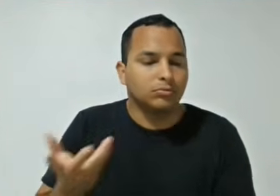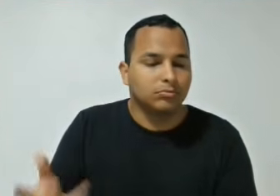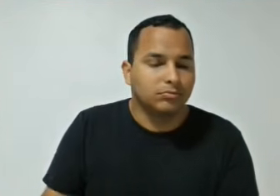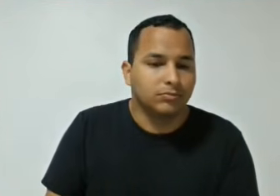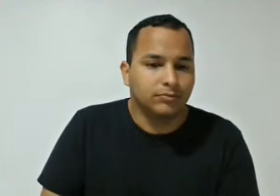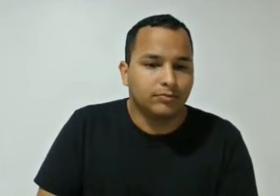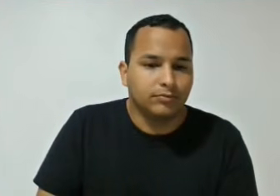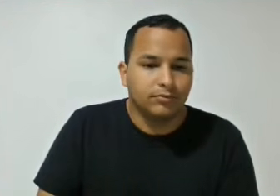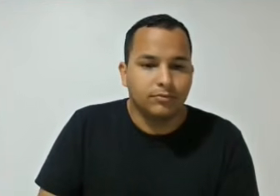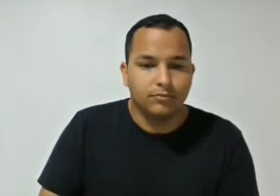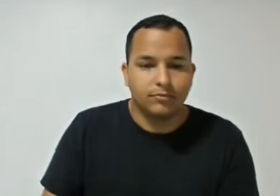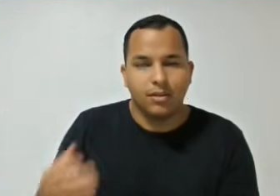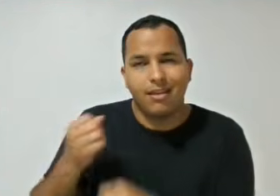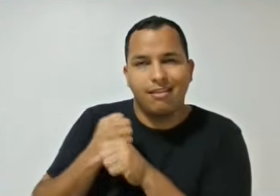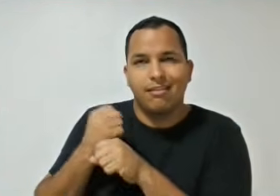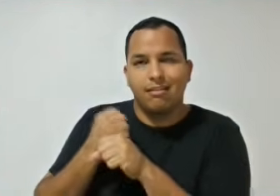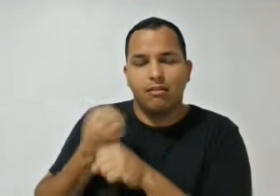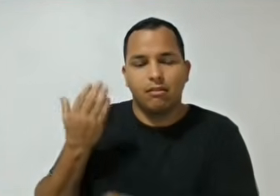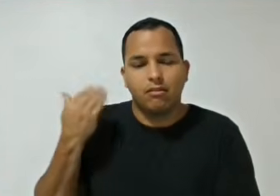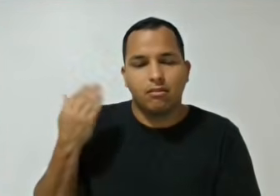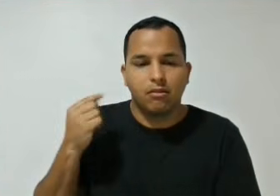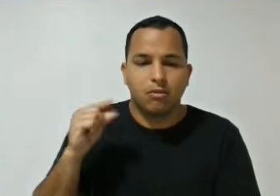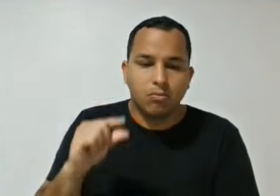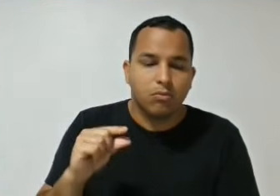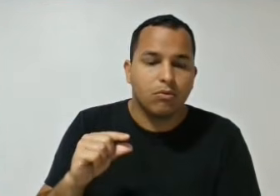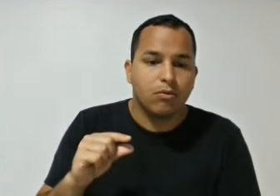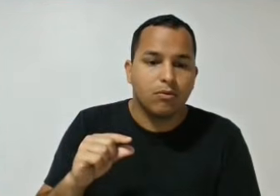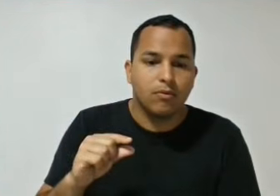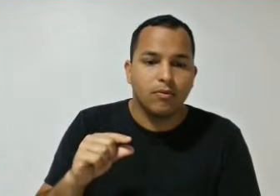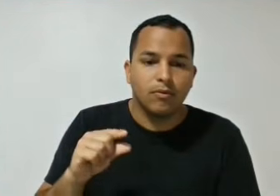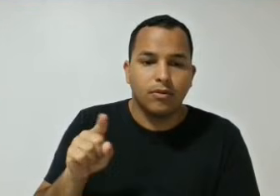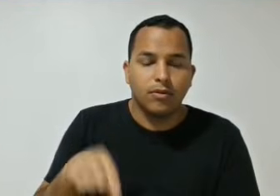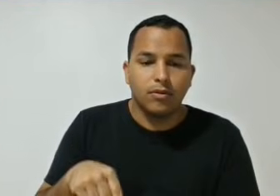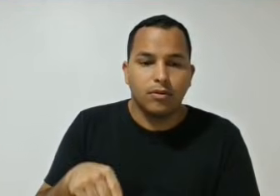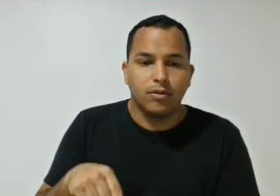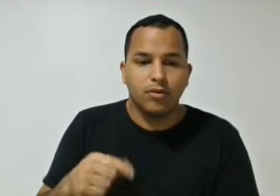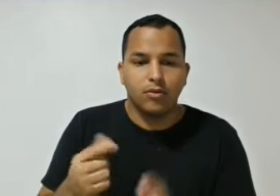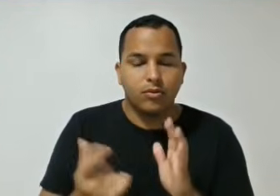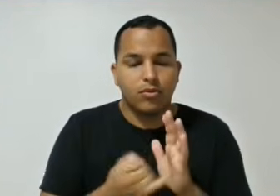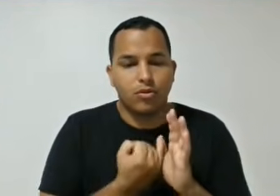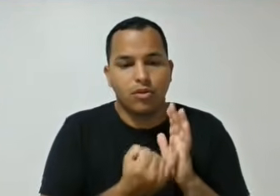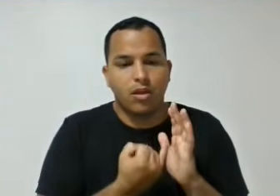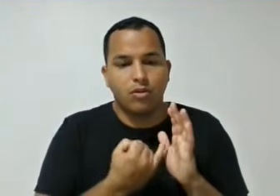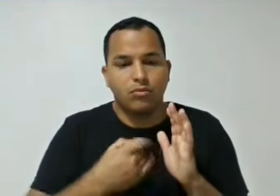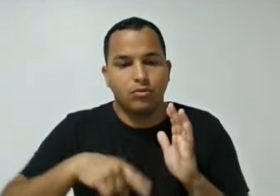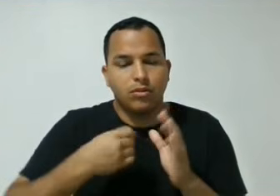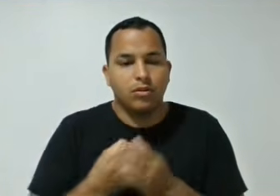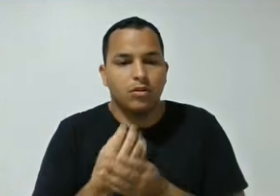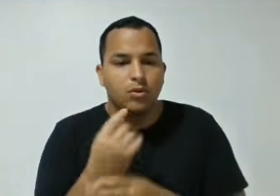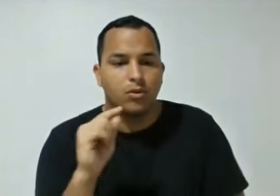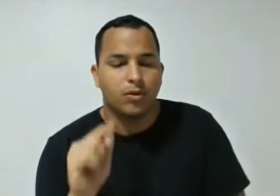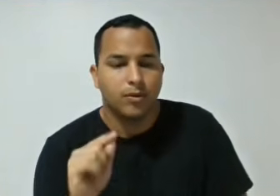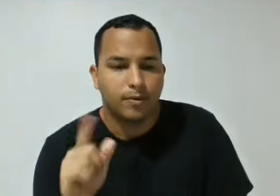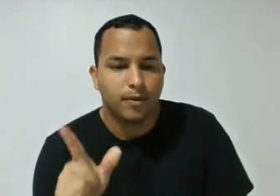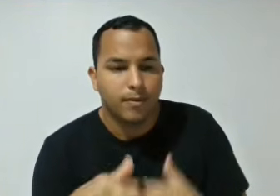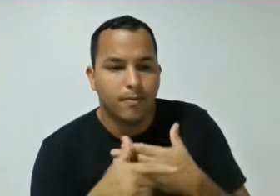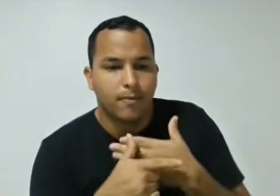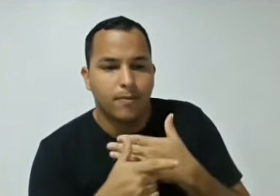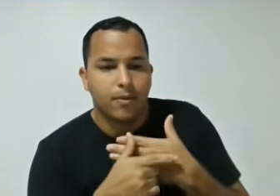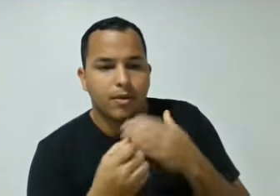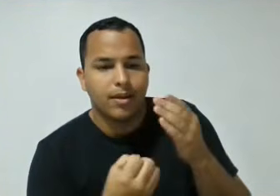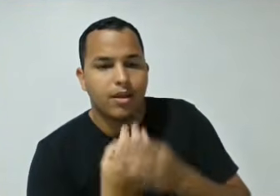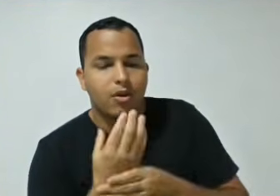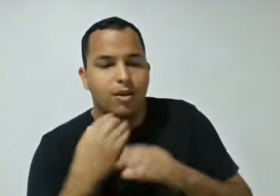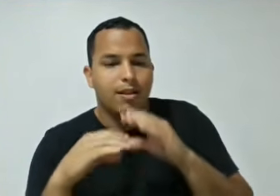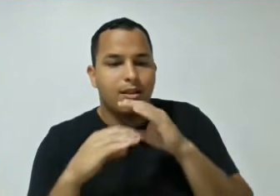Alguns anos atrás, nós criamos um jornal chamado, eu criei um jornal chamado 30 Horas, que era para esse papel, de criar um canal de comunicação,